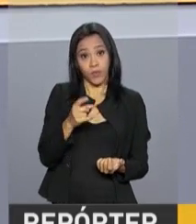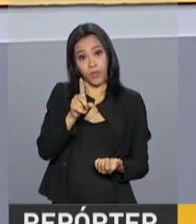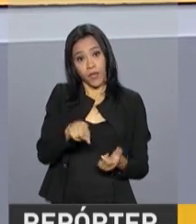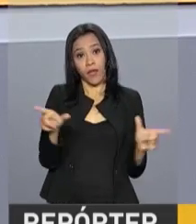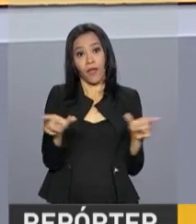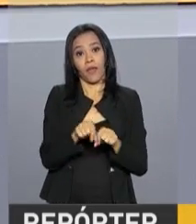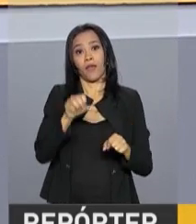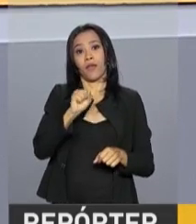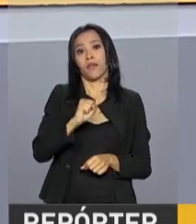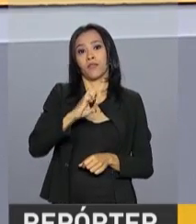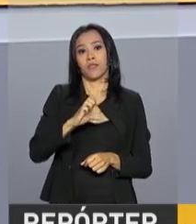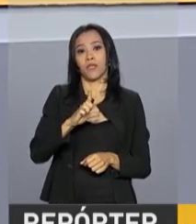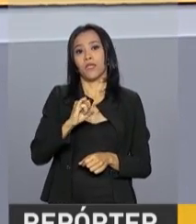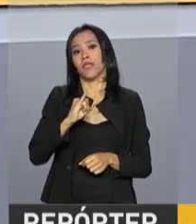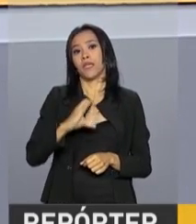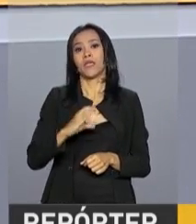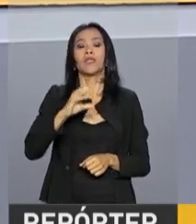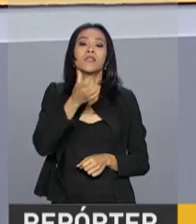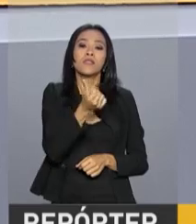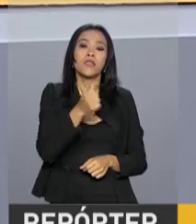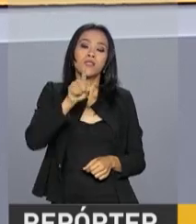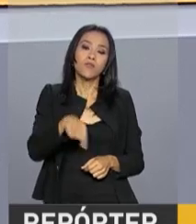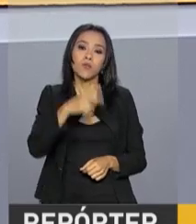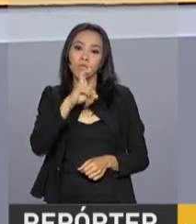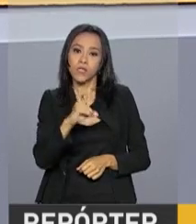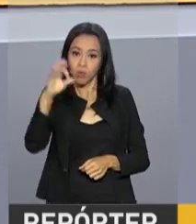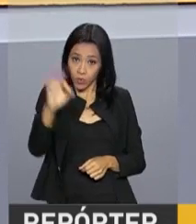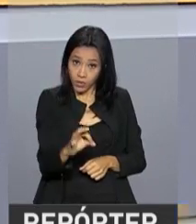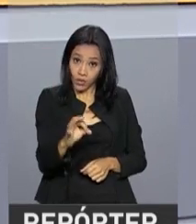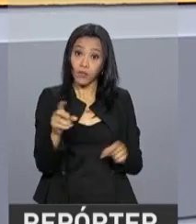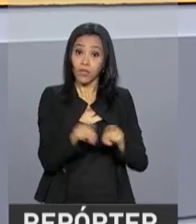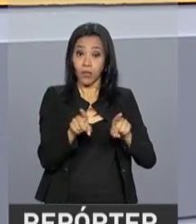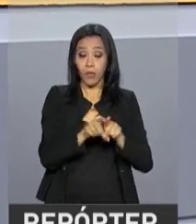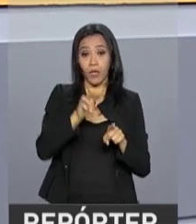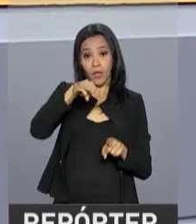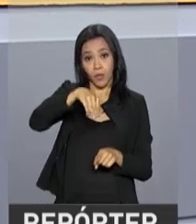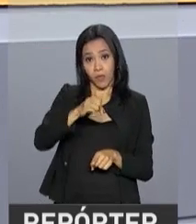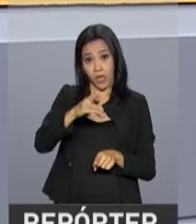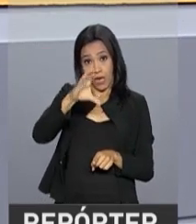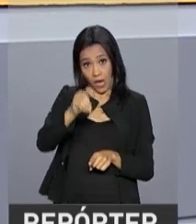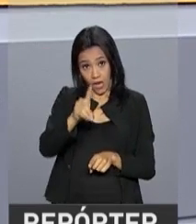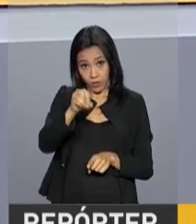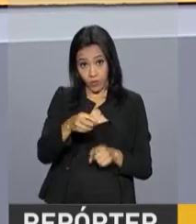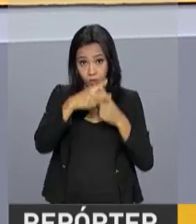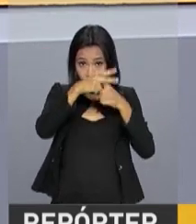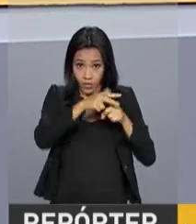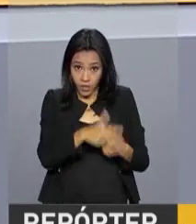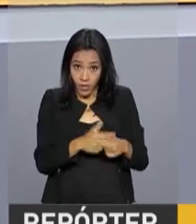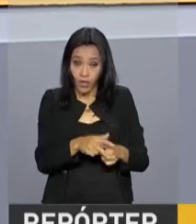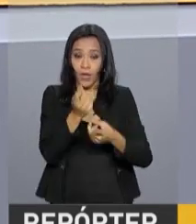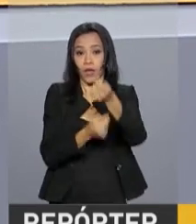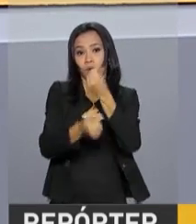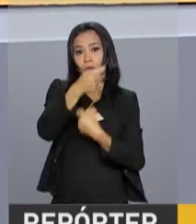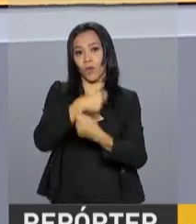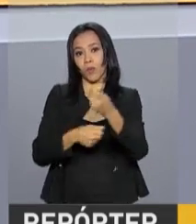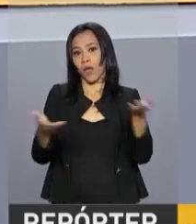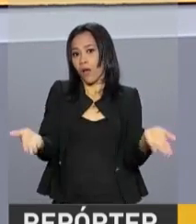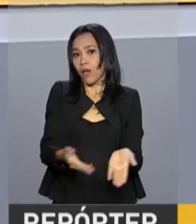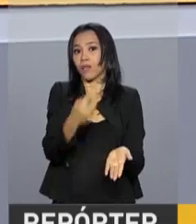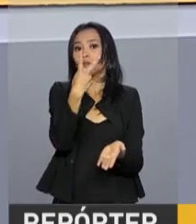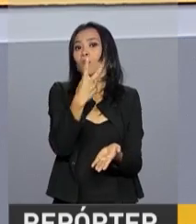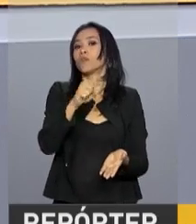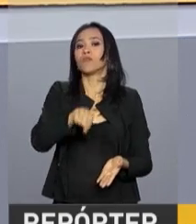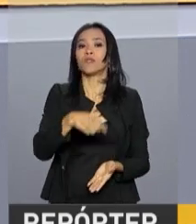celic passou para 6,5 por. o mercado revisou também a expectativa de crescimento da economia que passou para